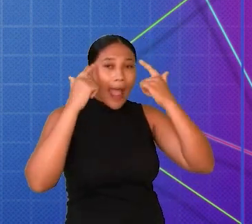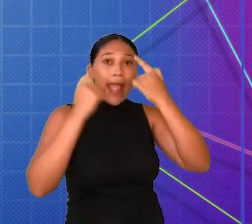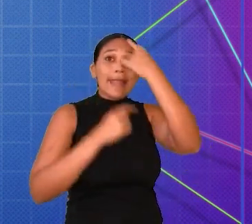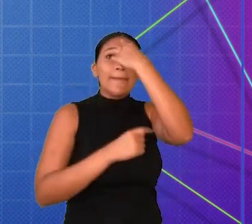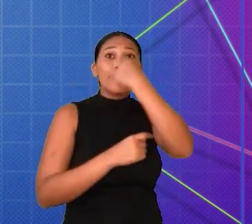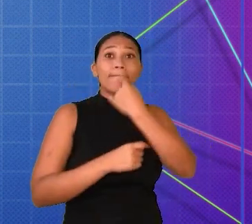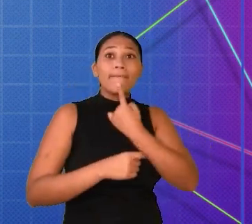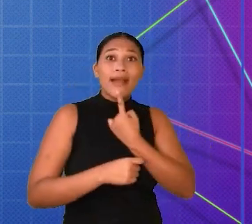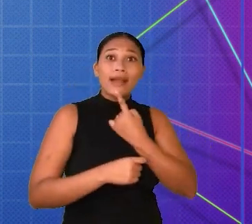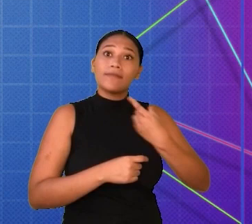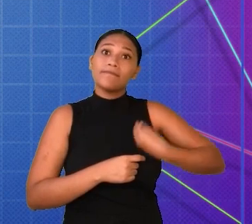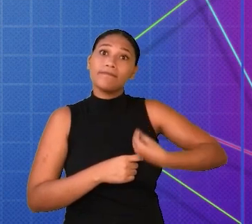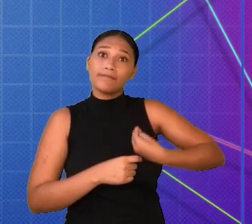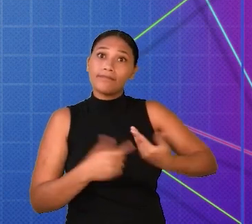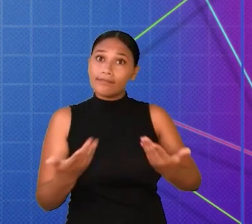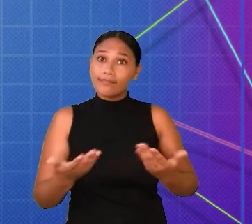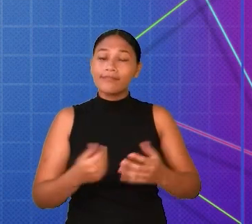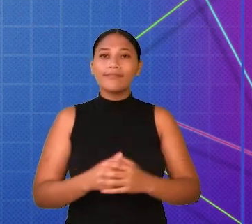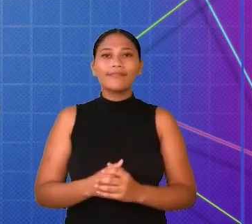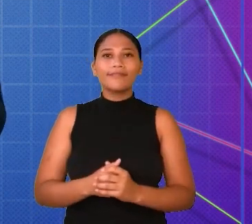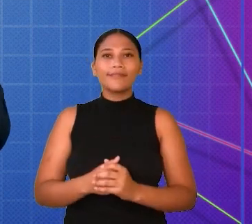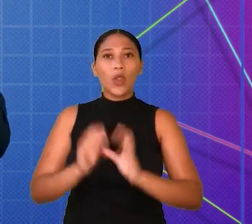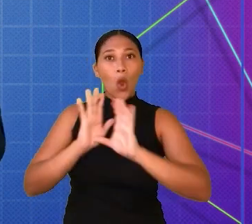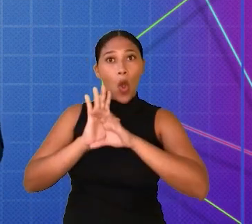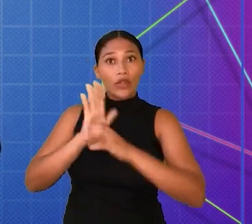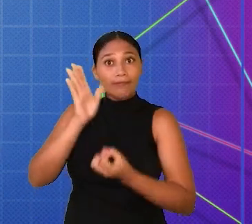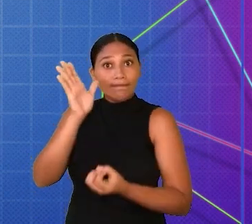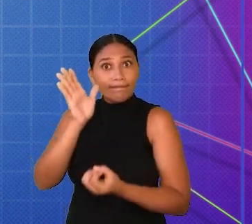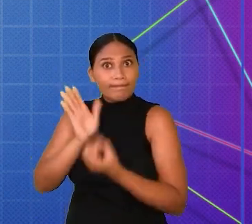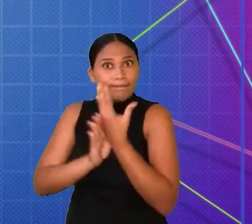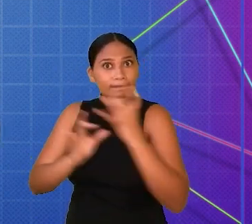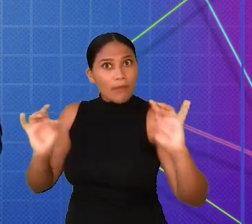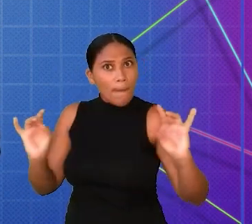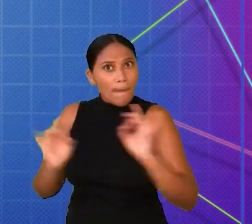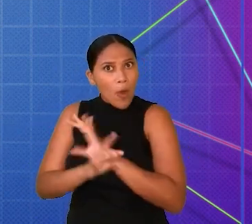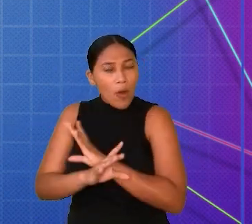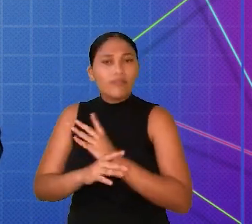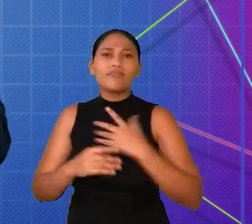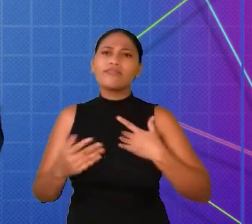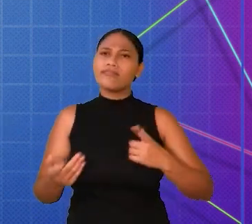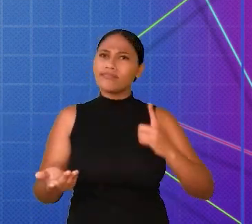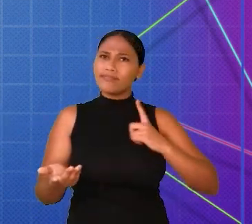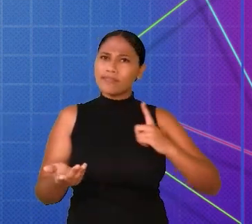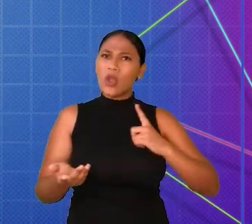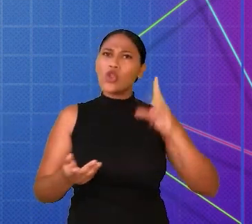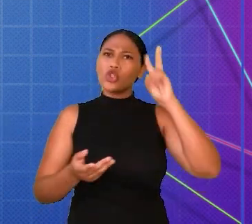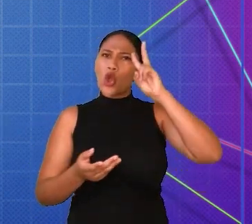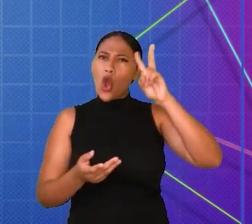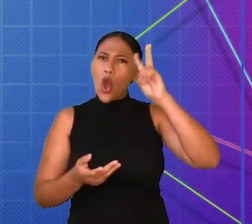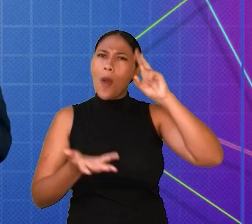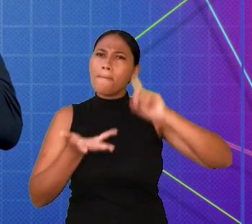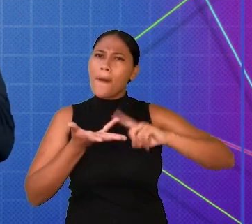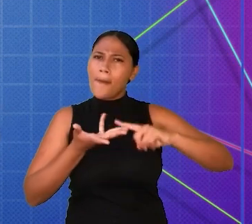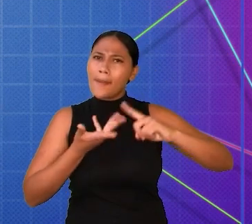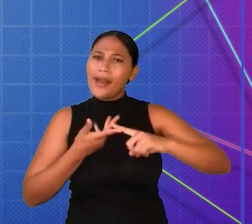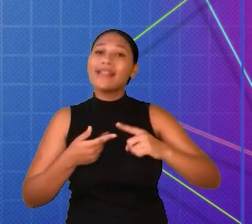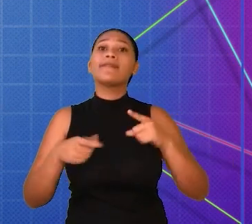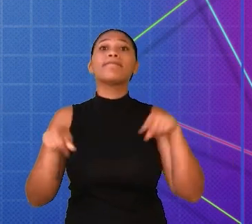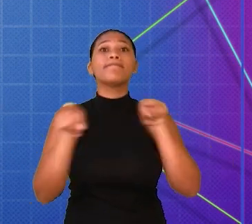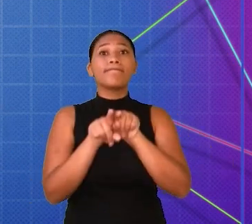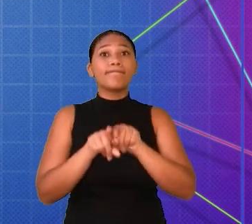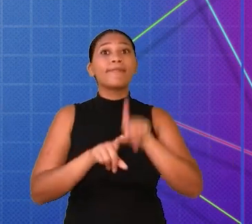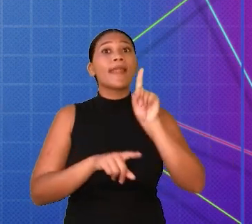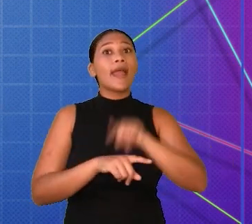ideias imagens que estarão presentes no nosso jogo de alguma forma. Após o conceito ter sido criado para o nosso jogo, já que temos uma